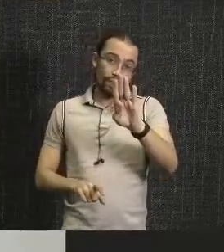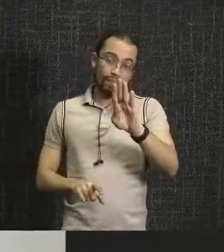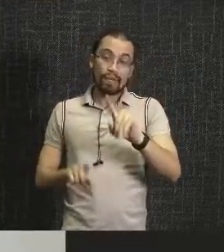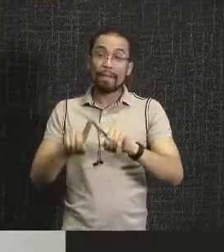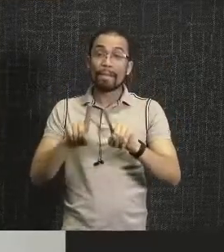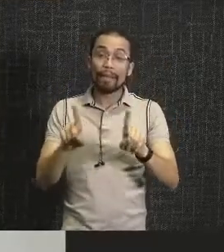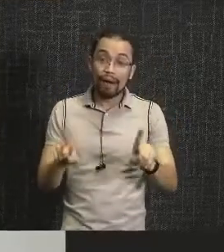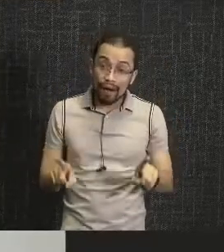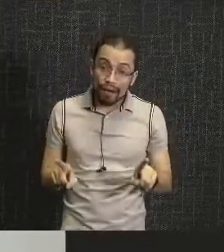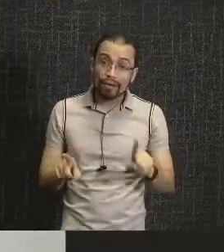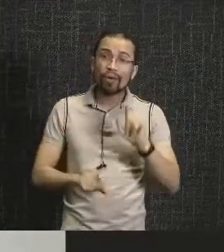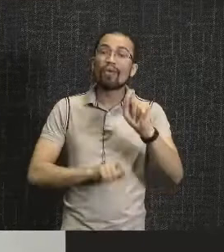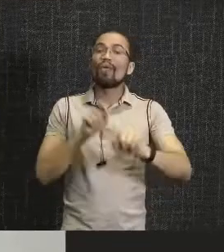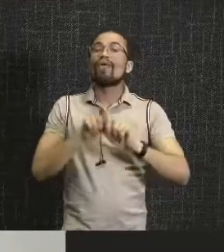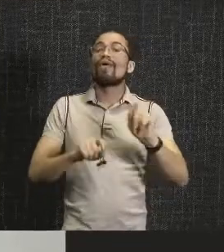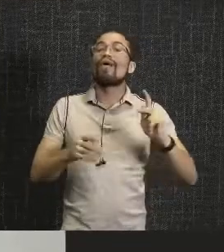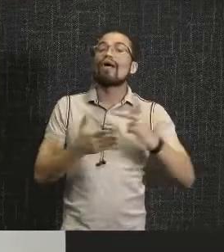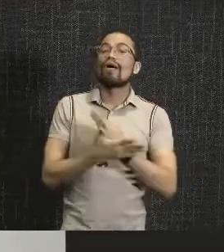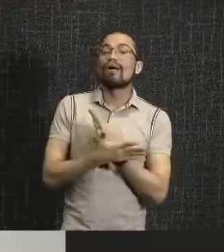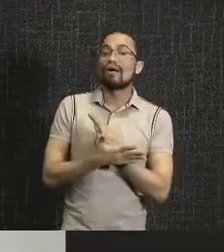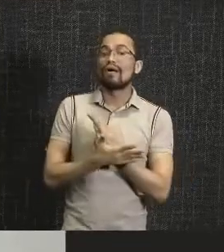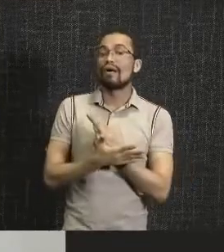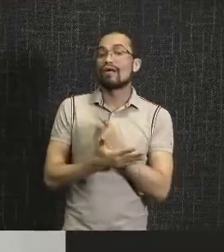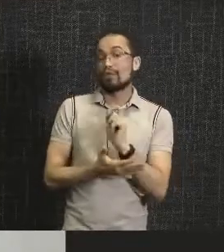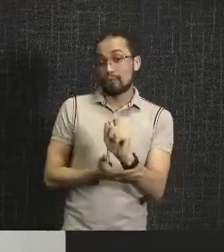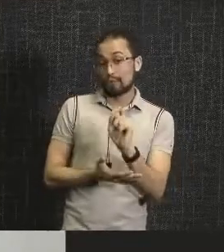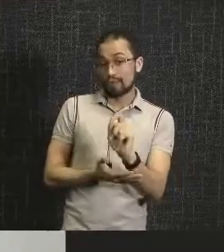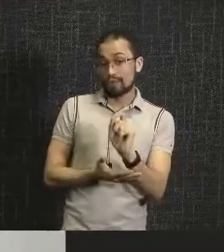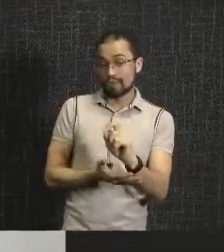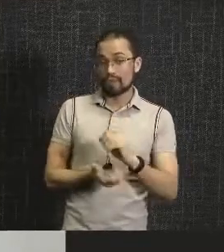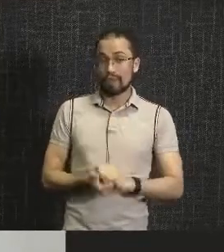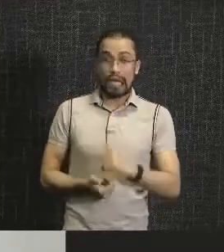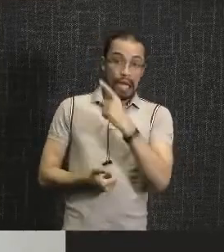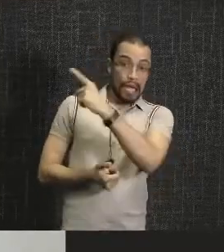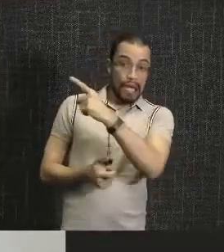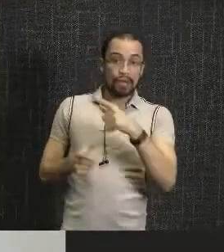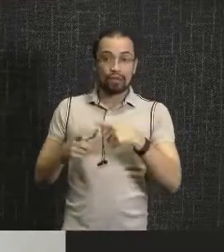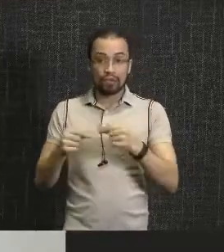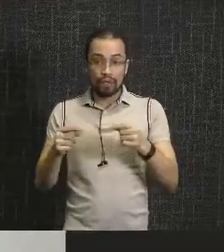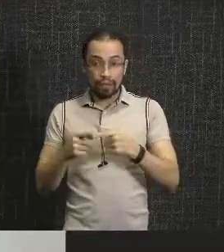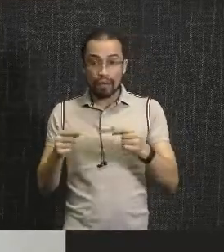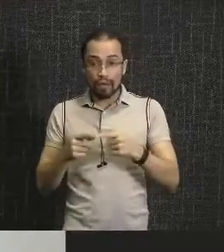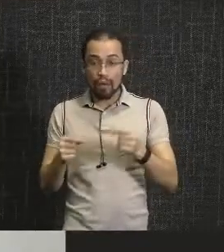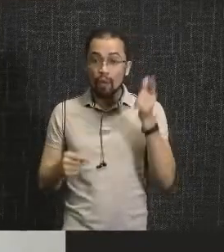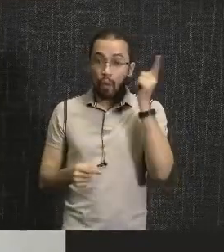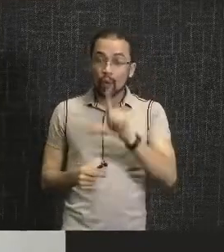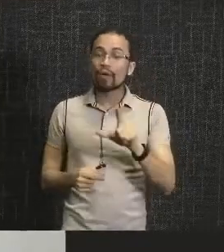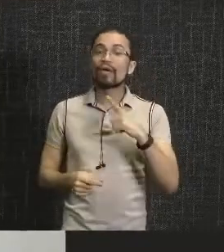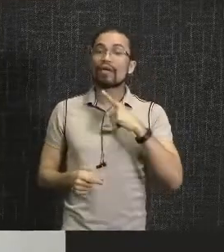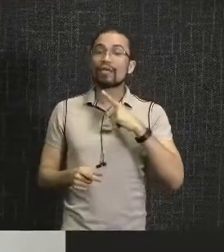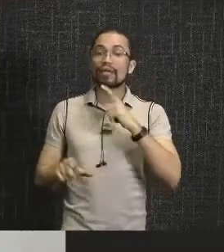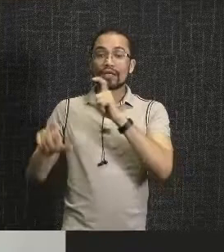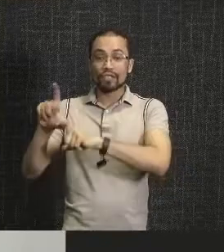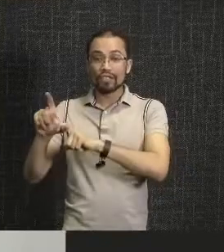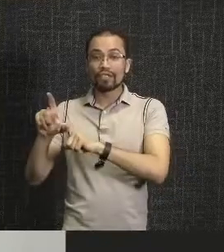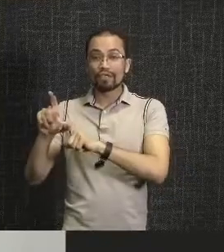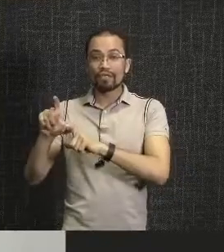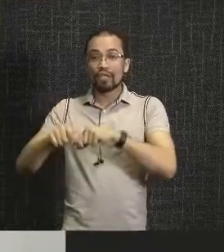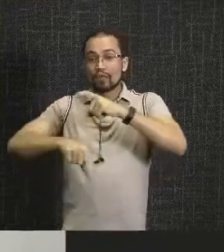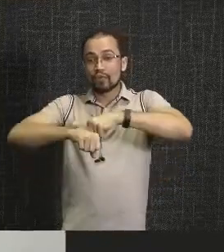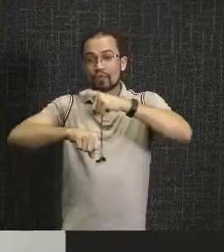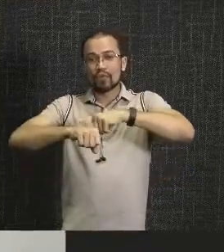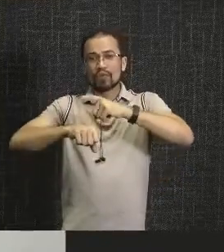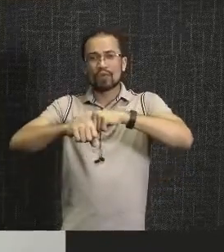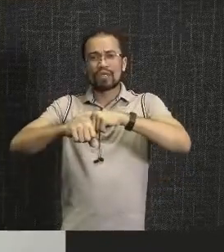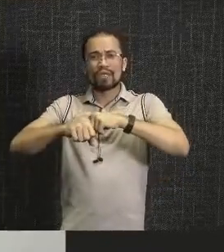que o que acontece é que o Japão ele consegue emitir dívida num prazo muito longo, a